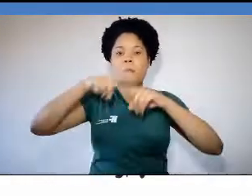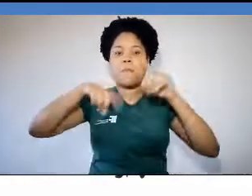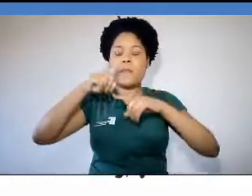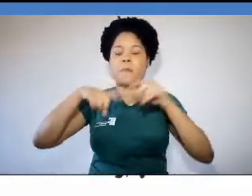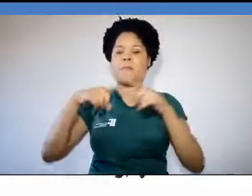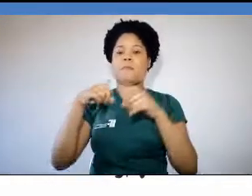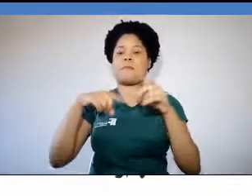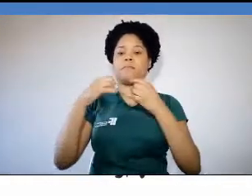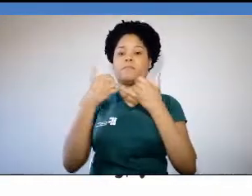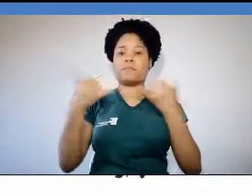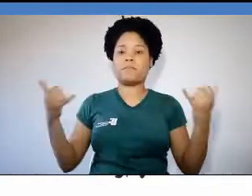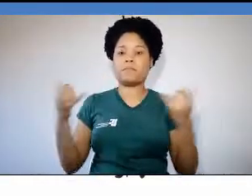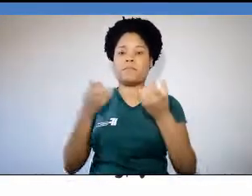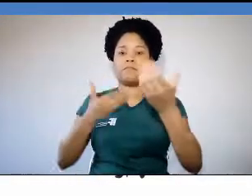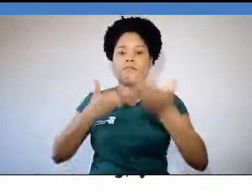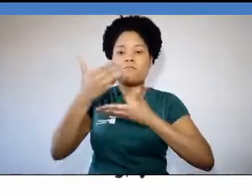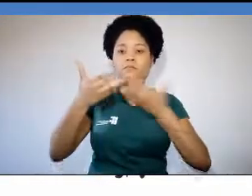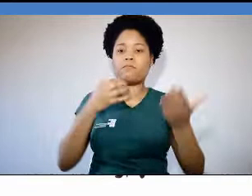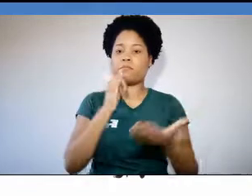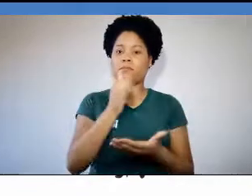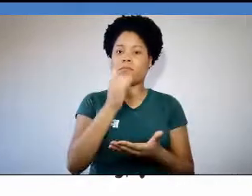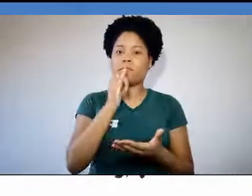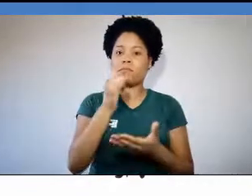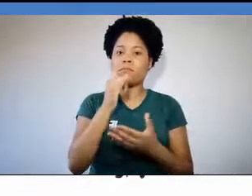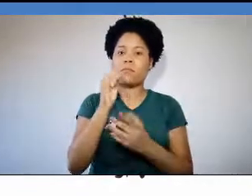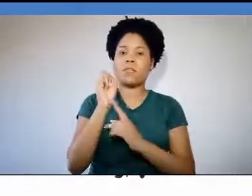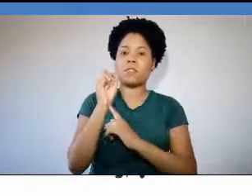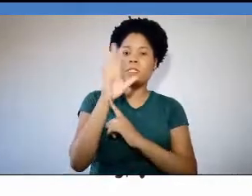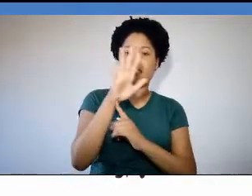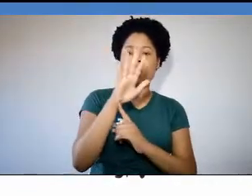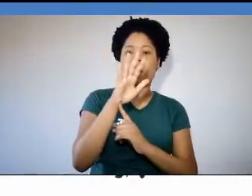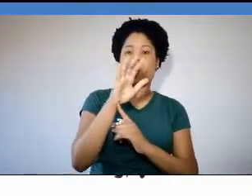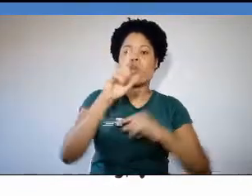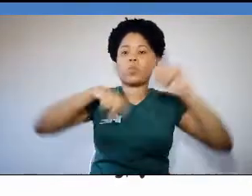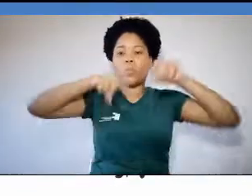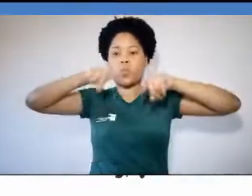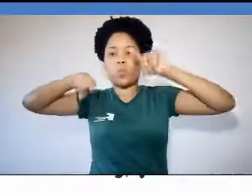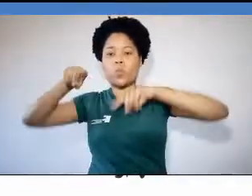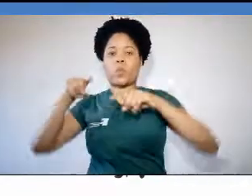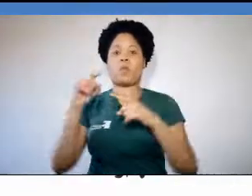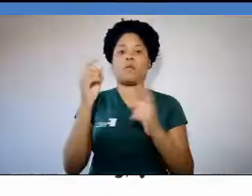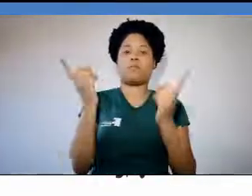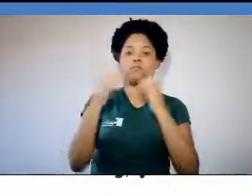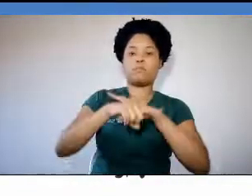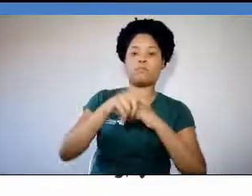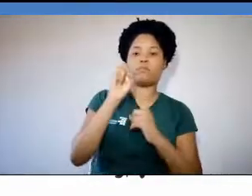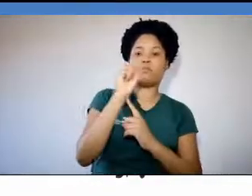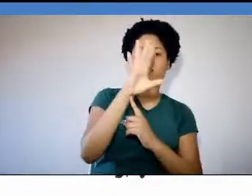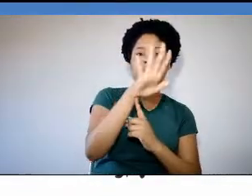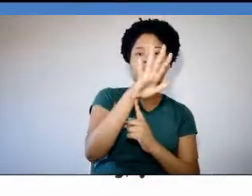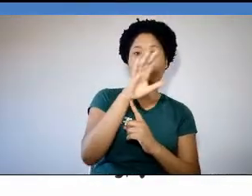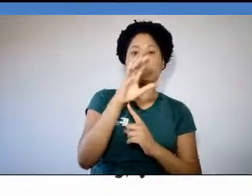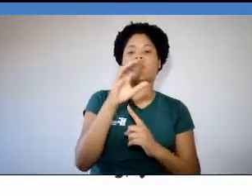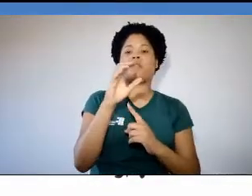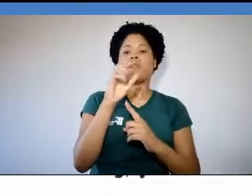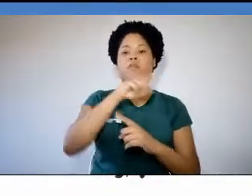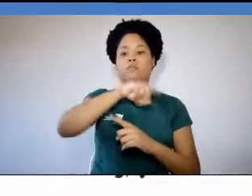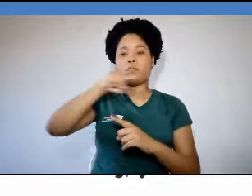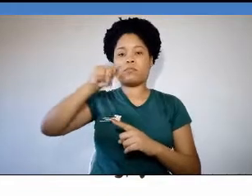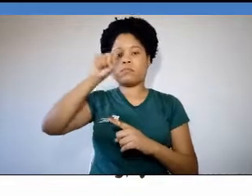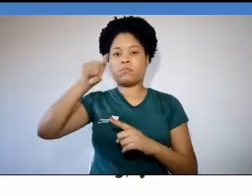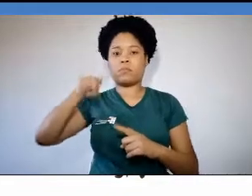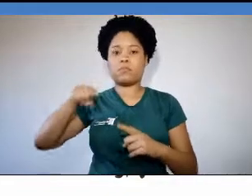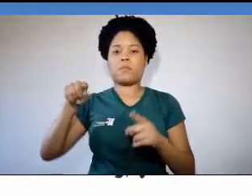de rede, transmissão de dados, sinal analógico versus sinal digital, modulação